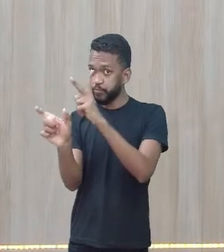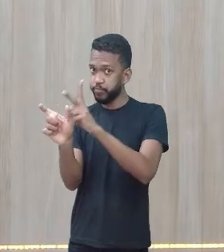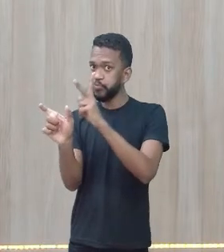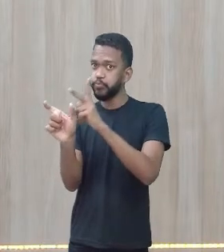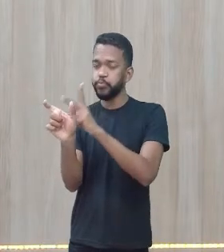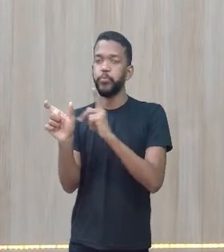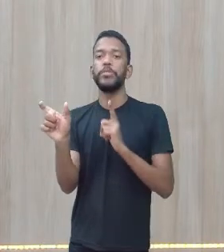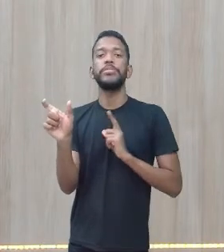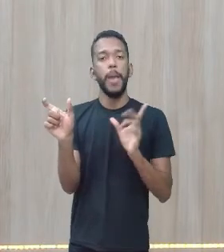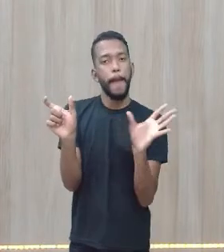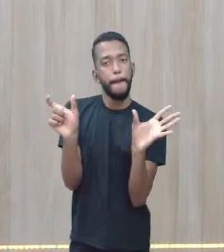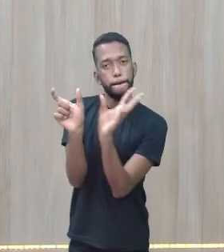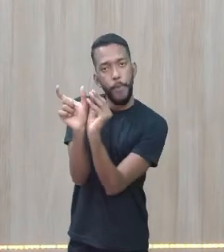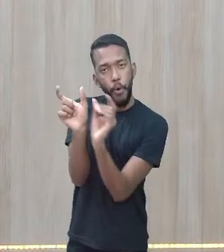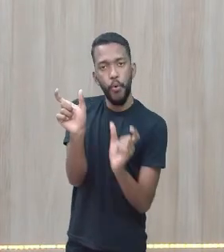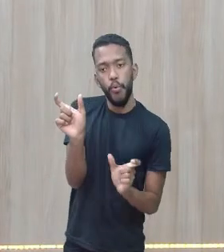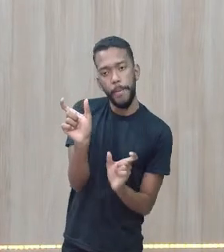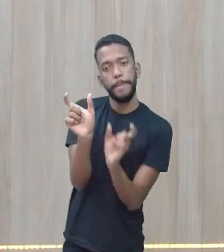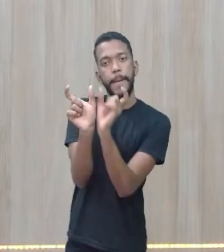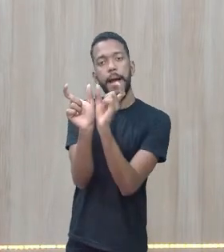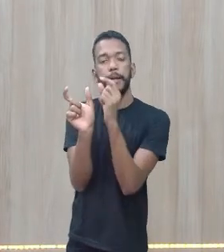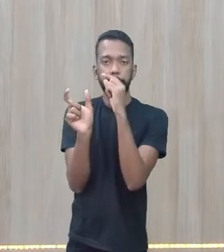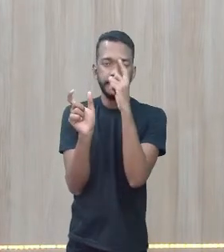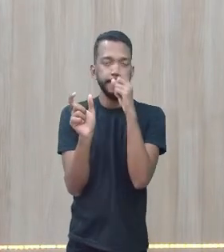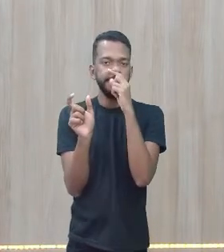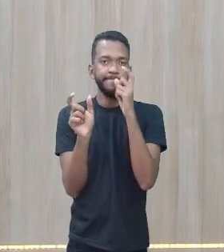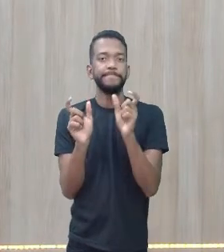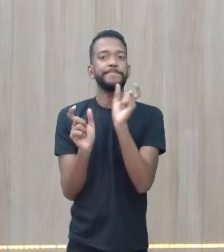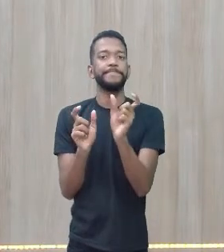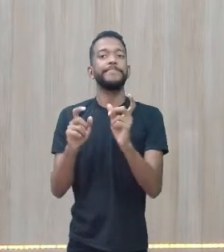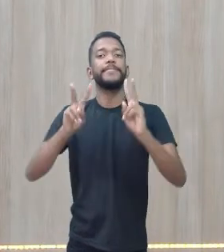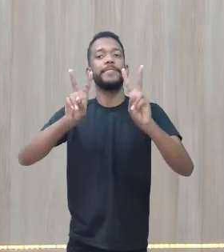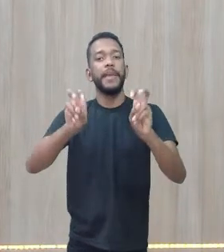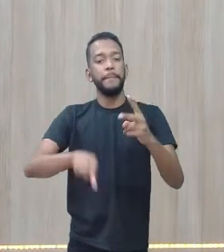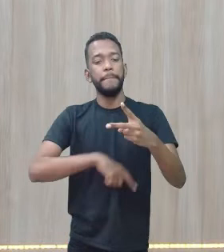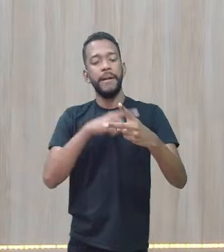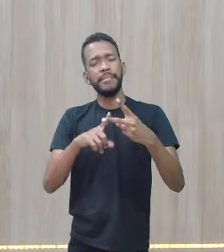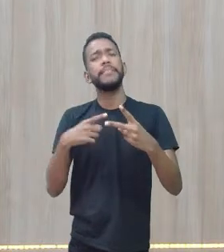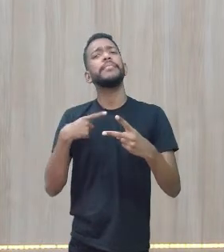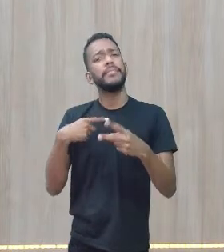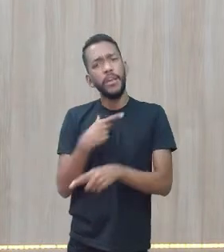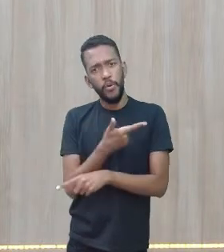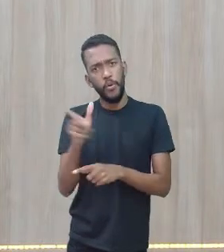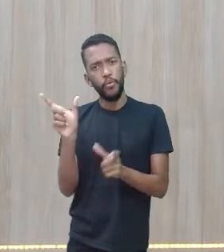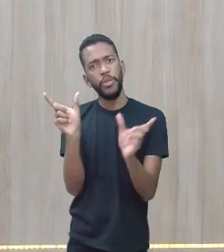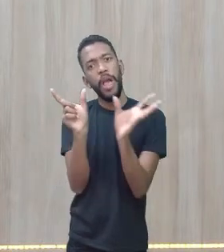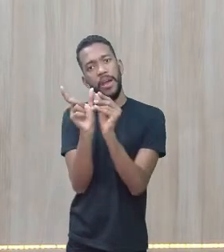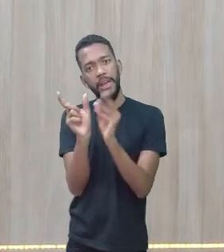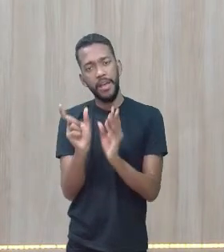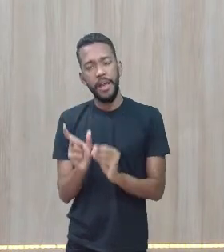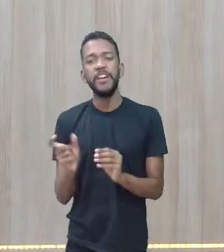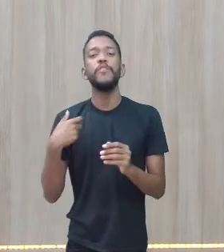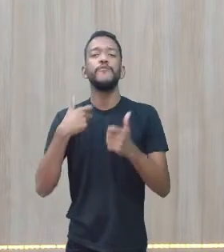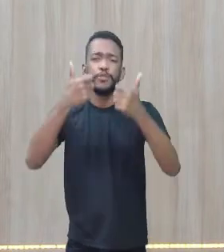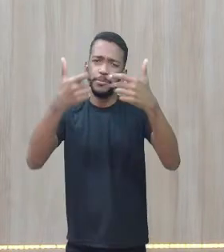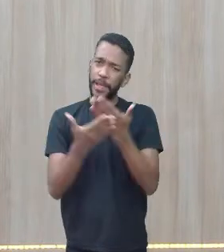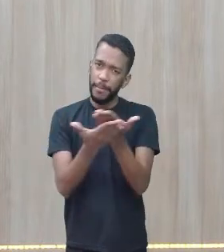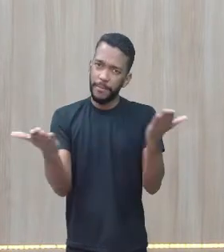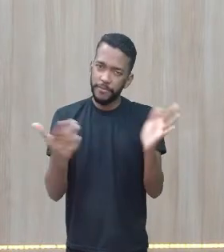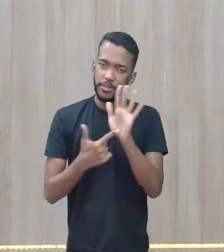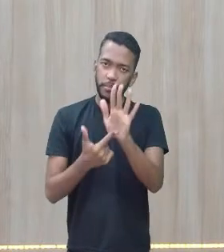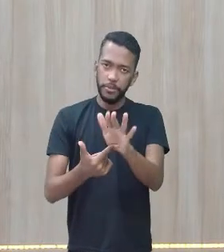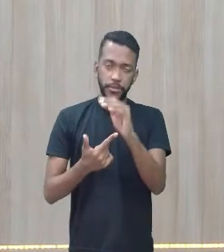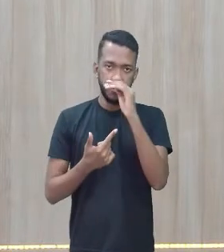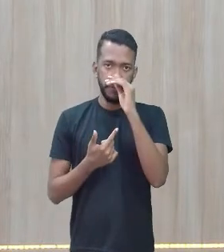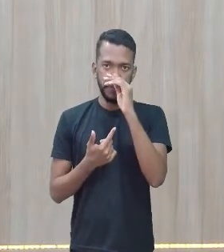que vimos antes, não é? Que tem a vogal temática. Nós temos outros agregados ali que eu vou mostrar para